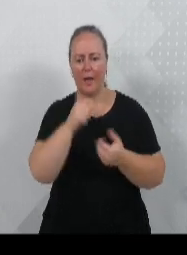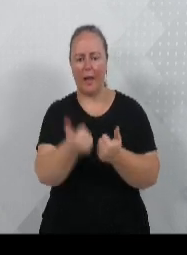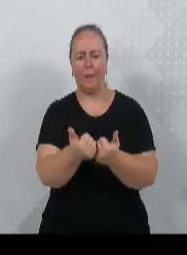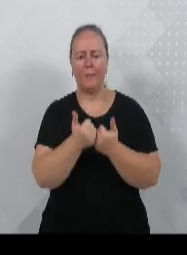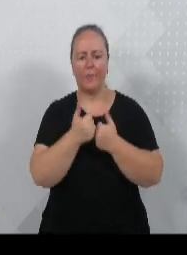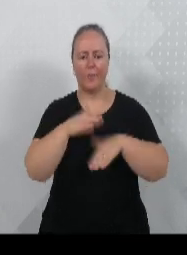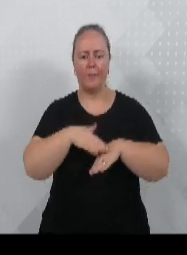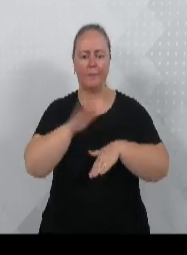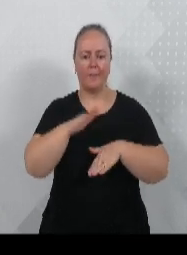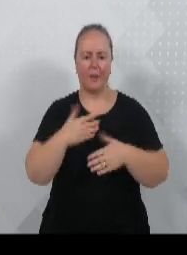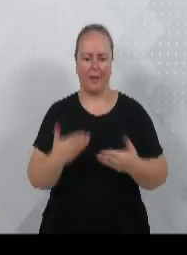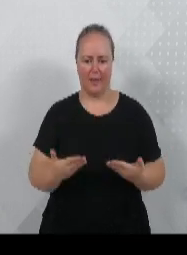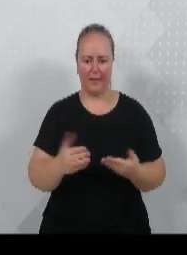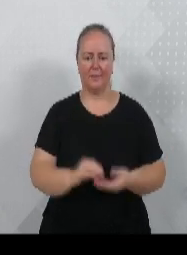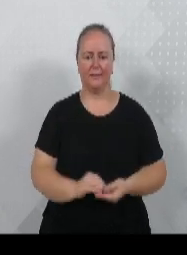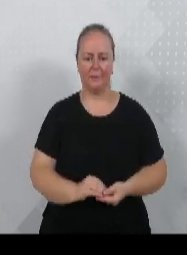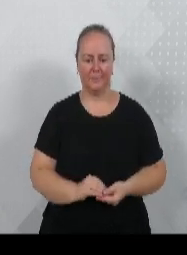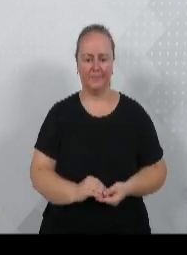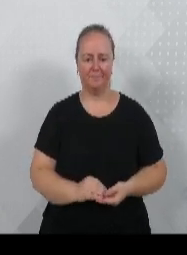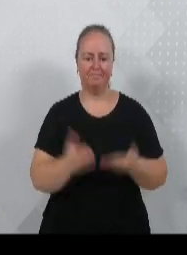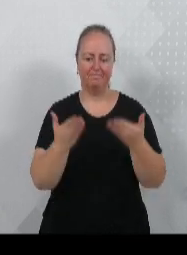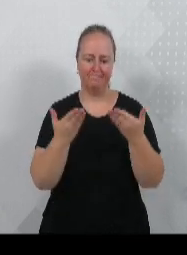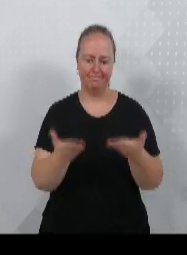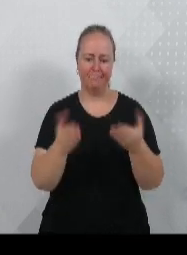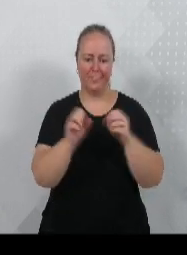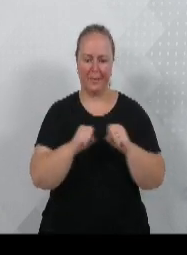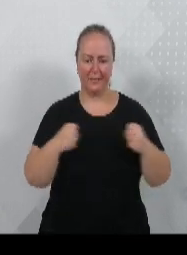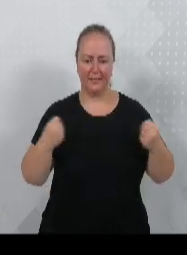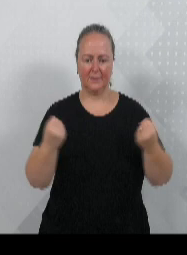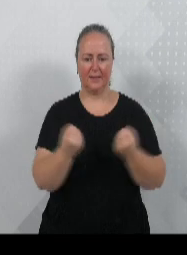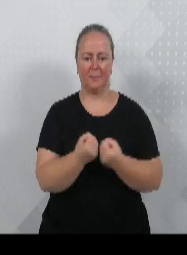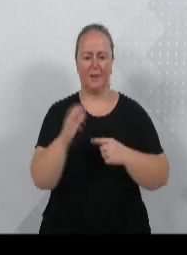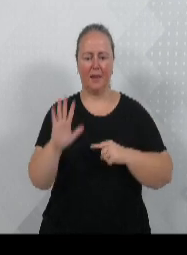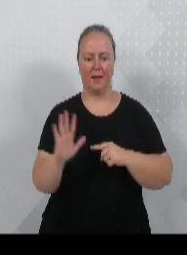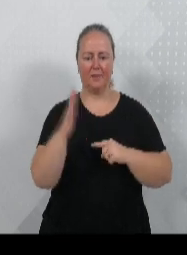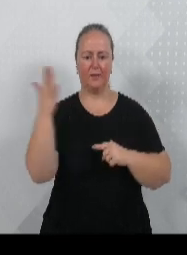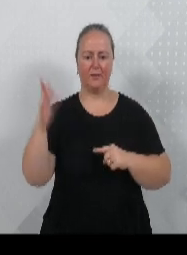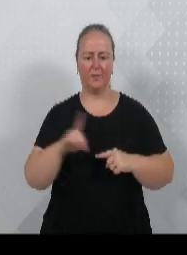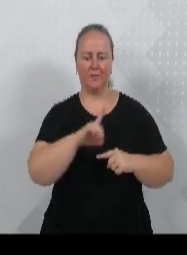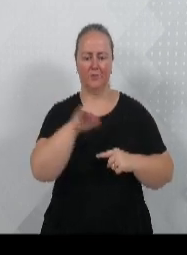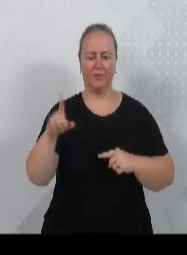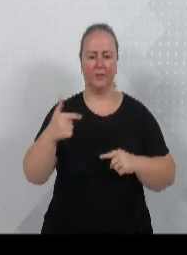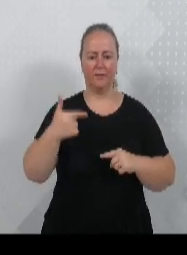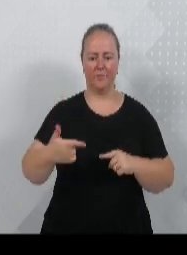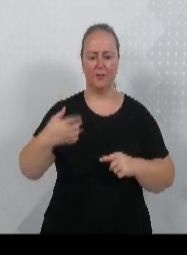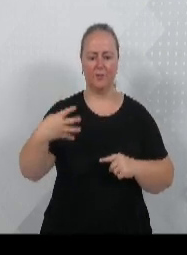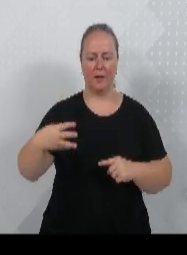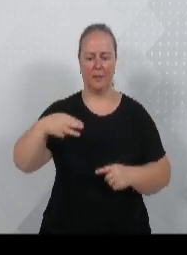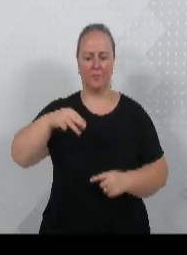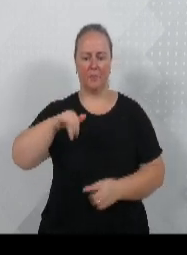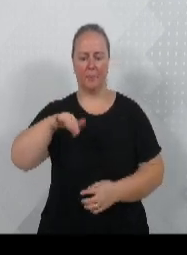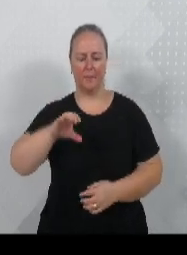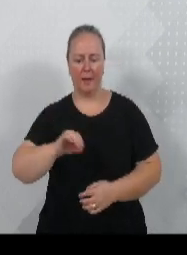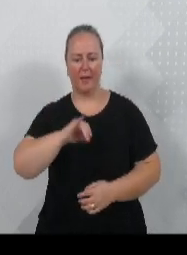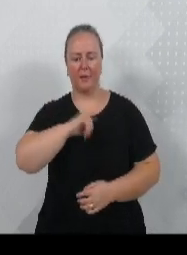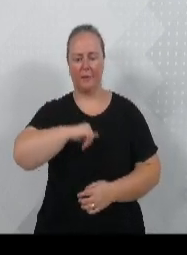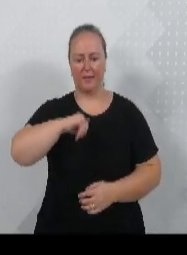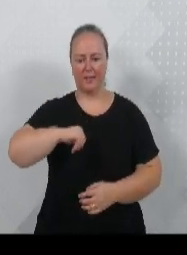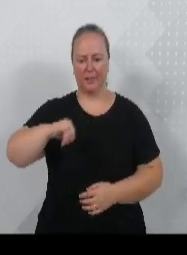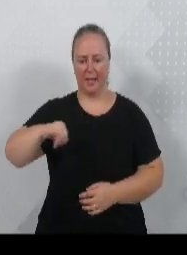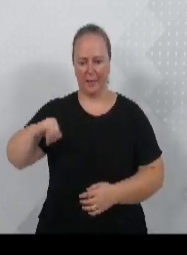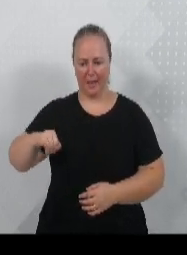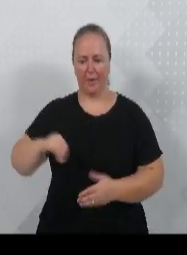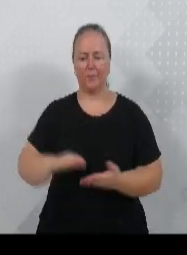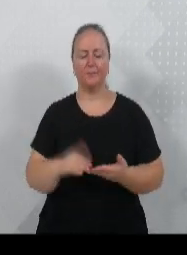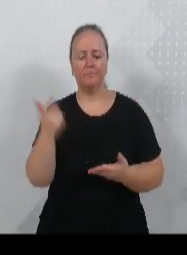essas pessoas. Aqui uma lembrança, né, desse primeiro seminário que aconteceu no dia 24 de maio em Indaial. Então, o que pudermos fazer